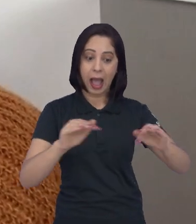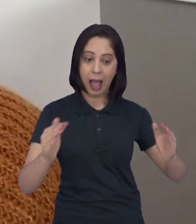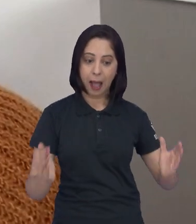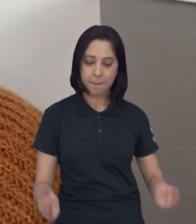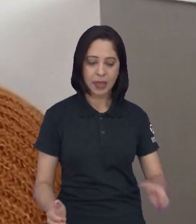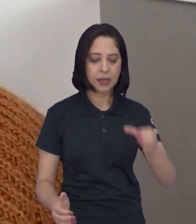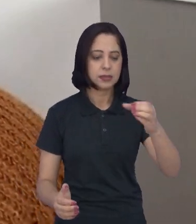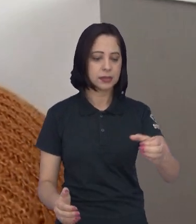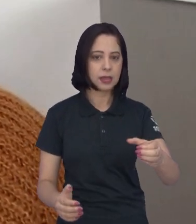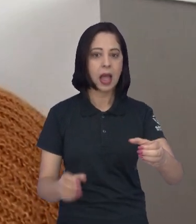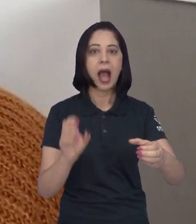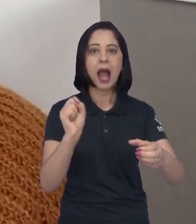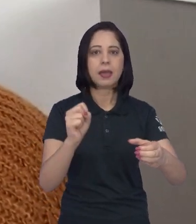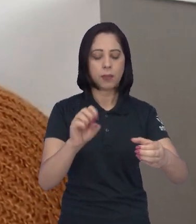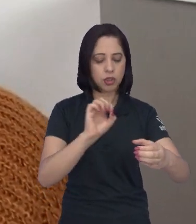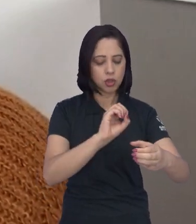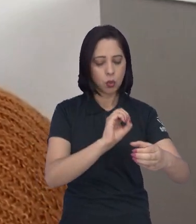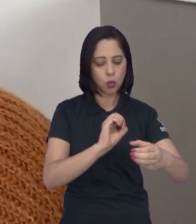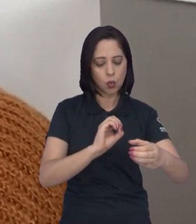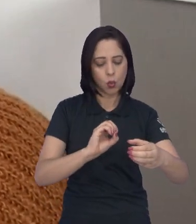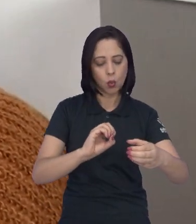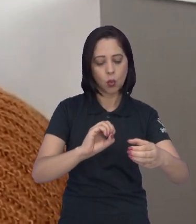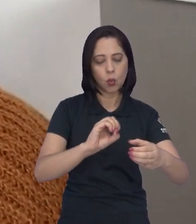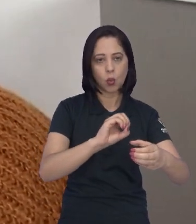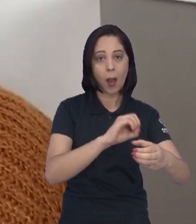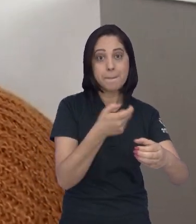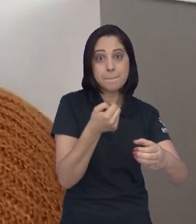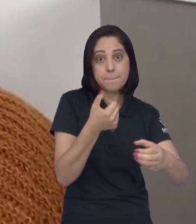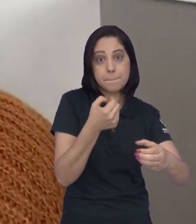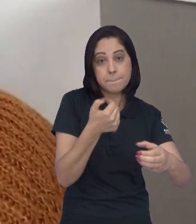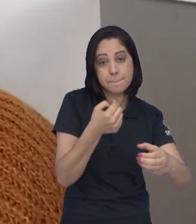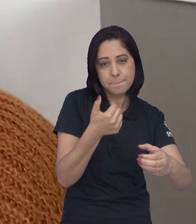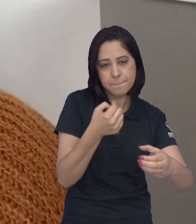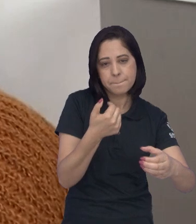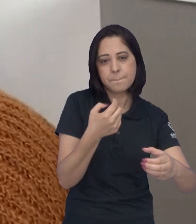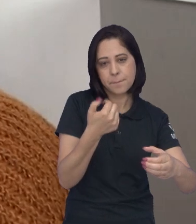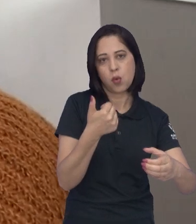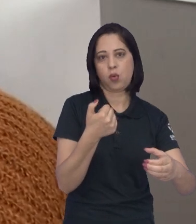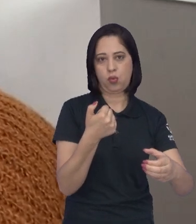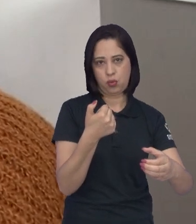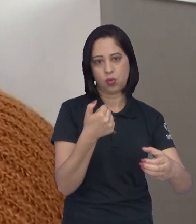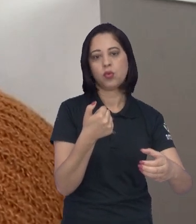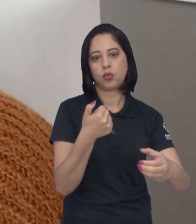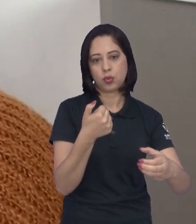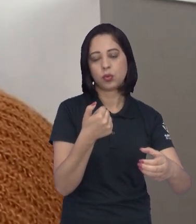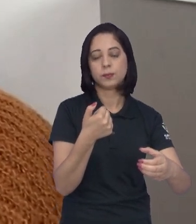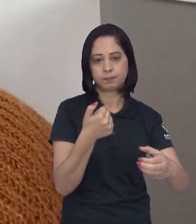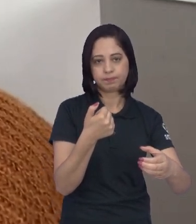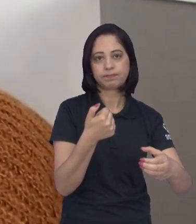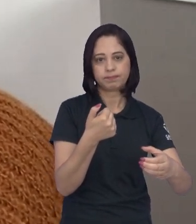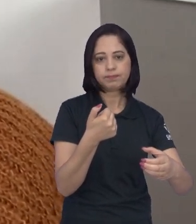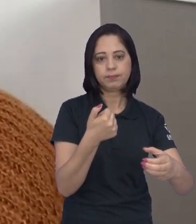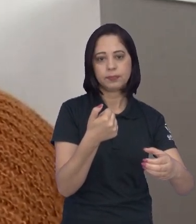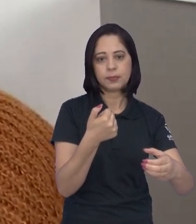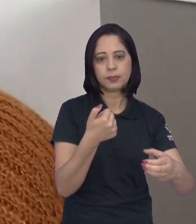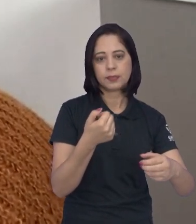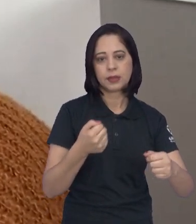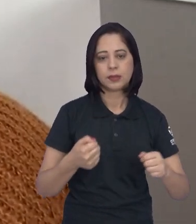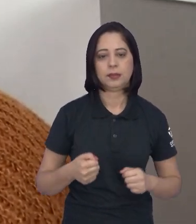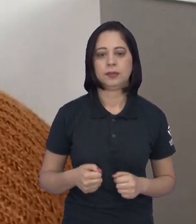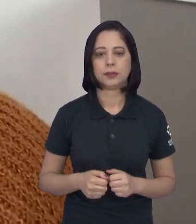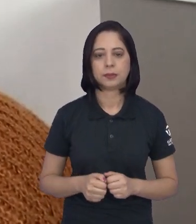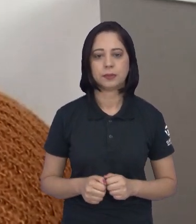salgar ali em cima do prato porque com certeza o paciente vai usar menos sal em cima do prato do que na preparação